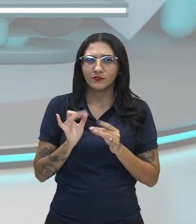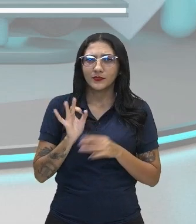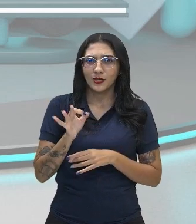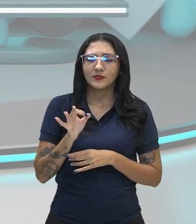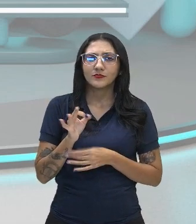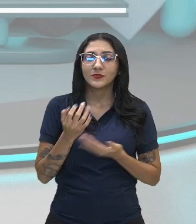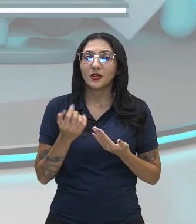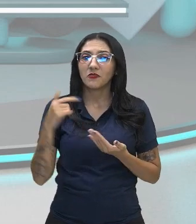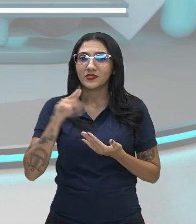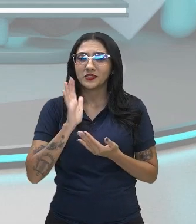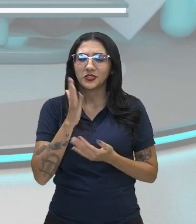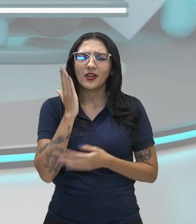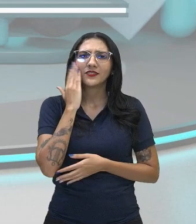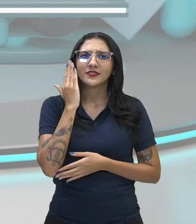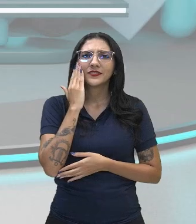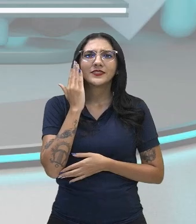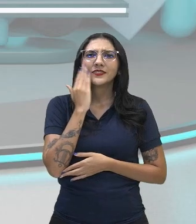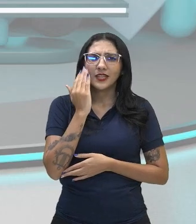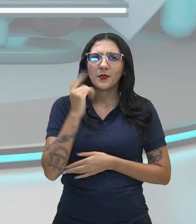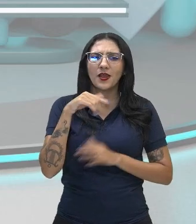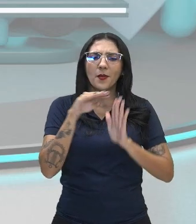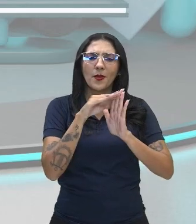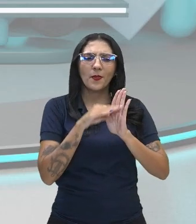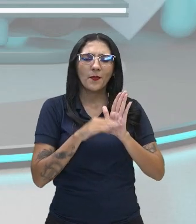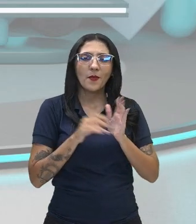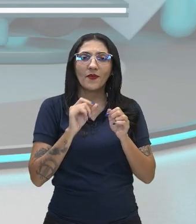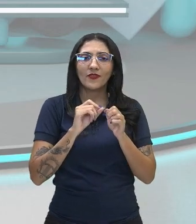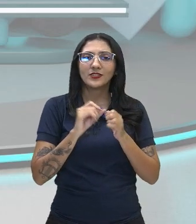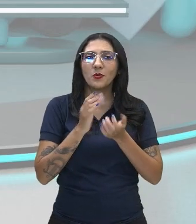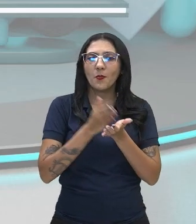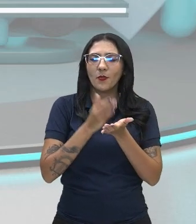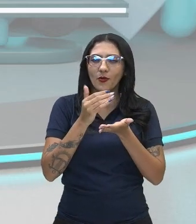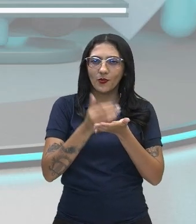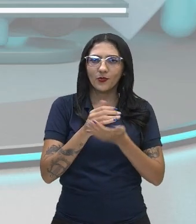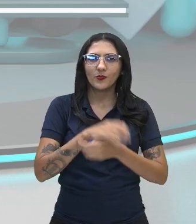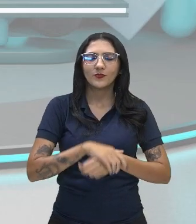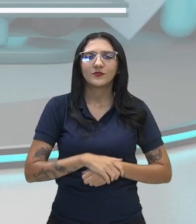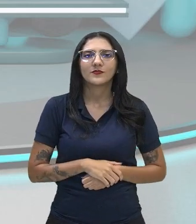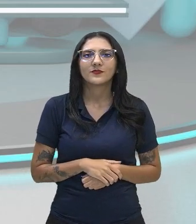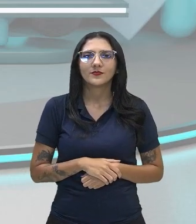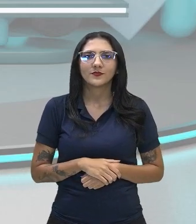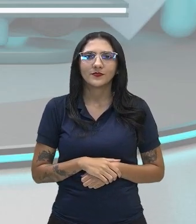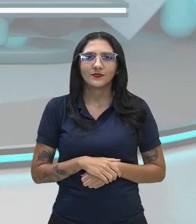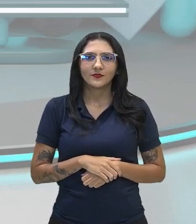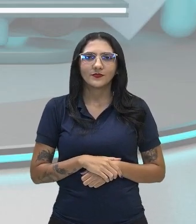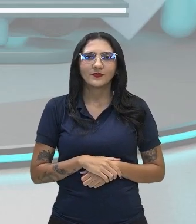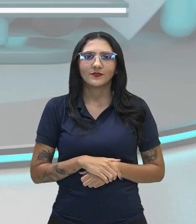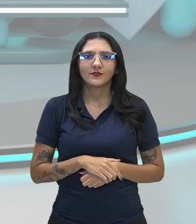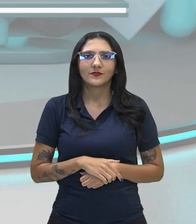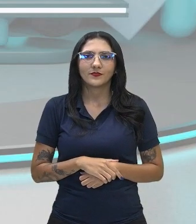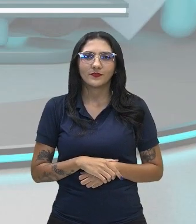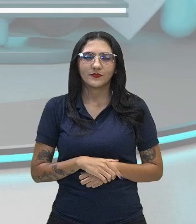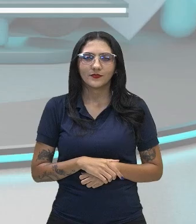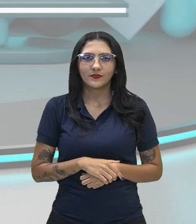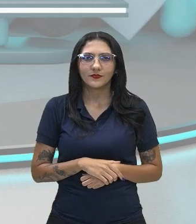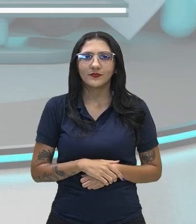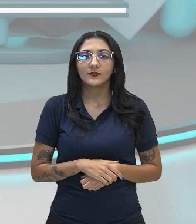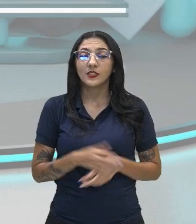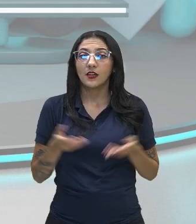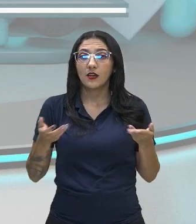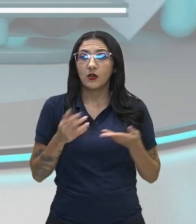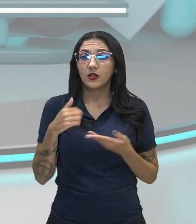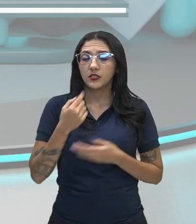Você já sabe, então, que trata-se de uma receita de bolo. Muito bem. Vamos, então, agora entender uma